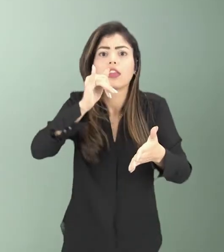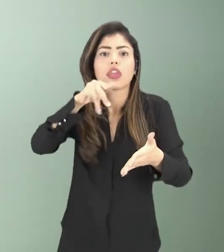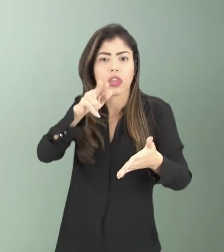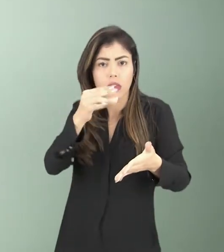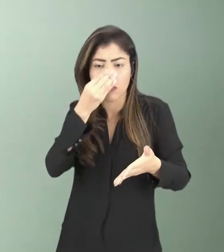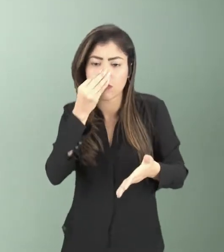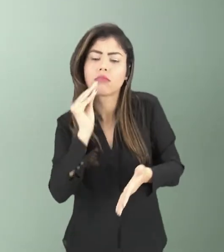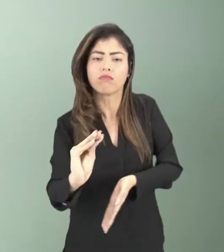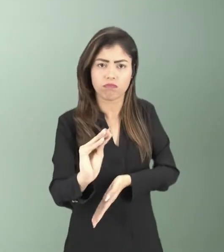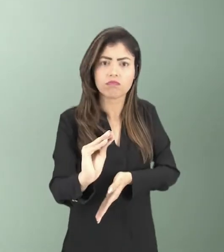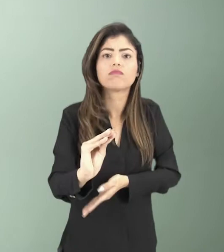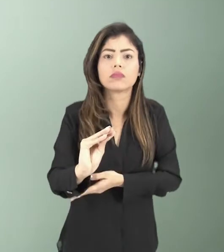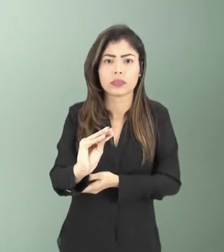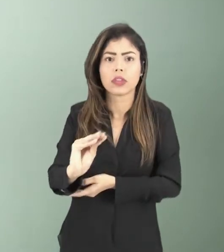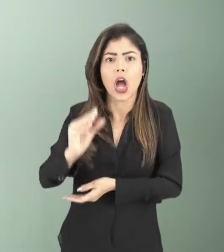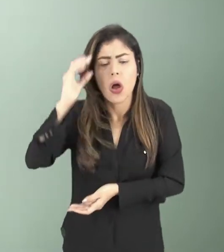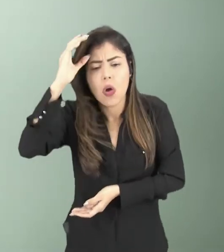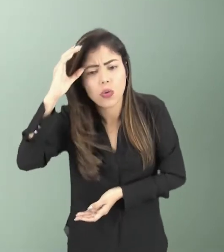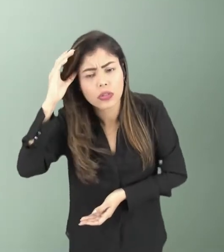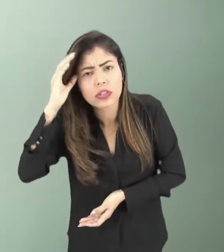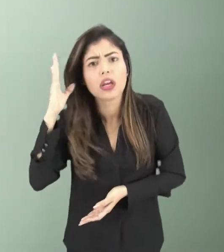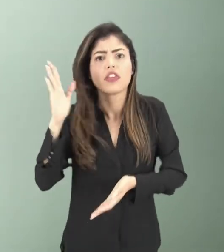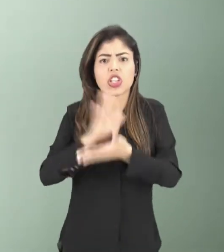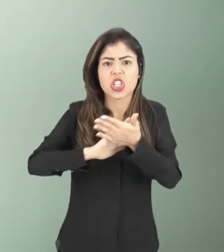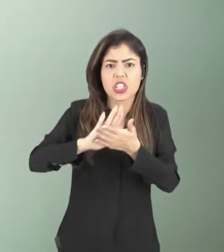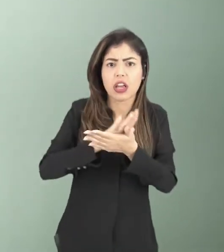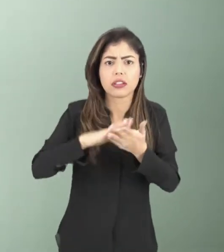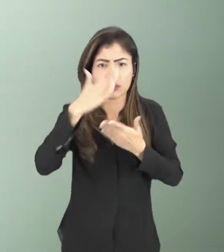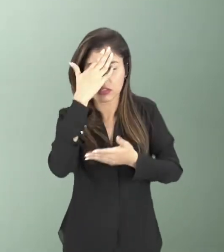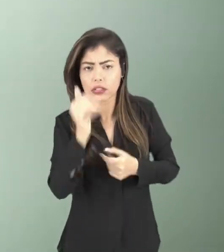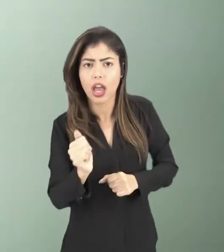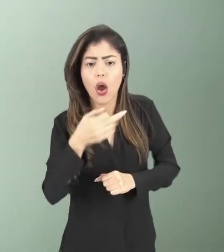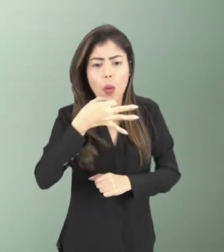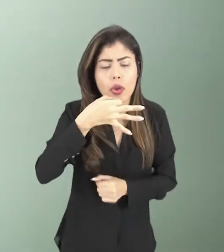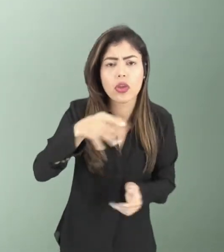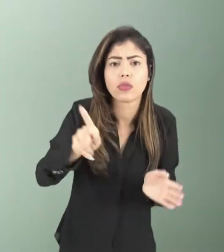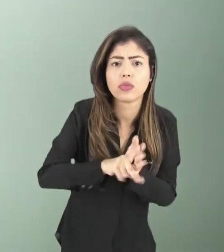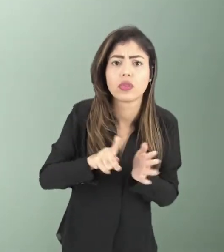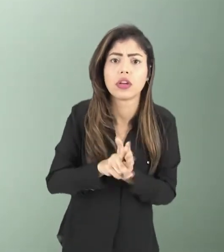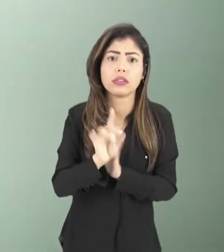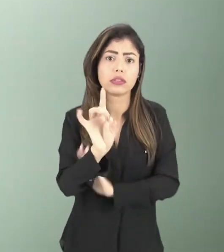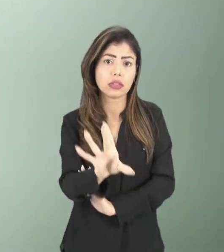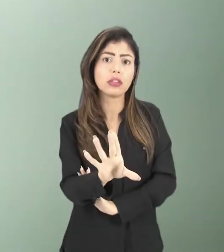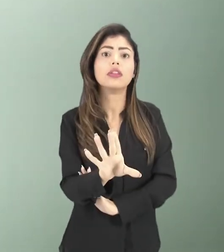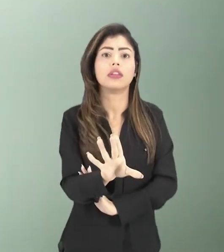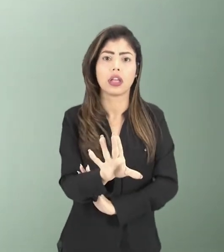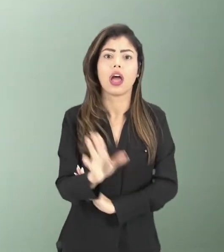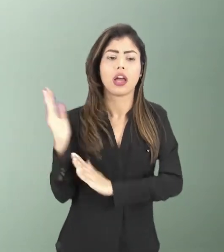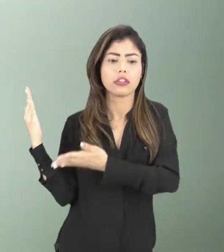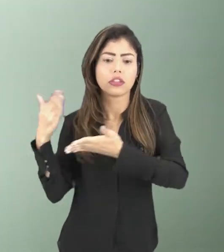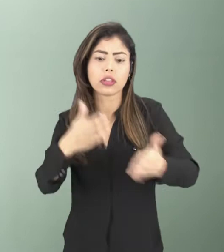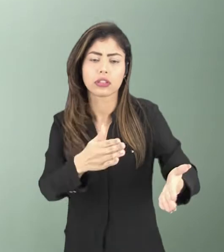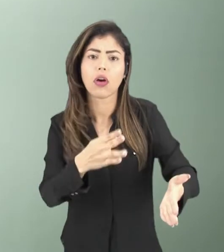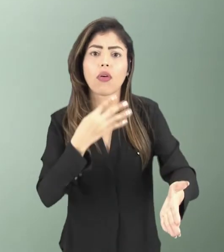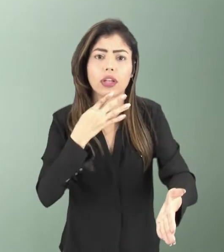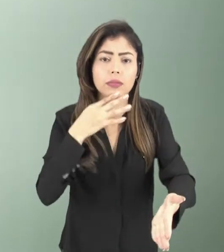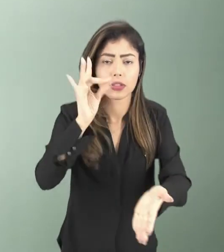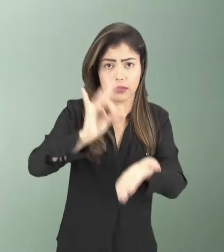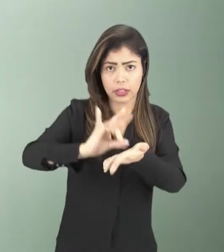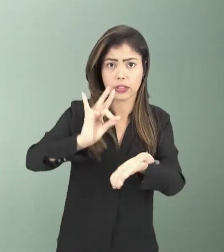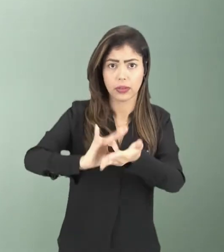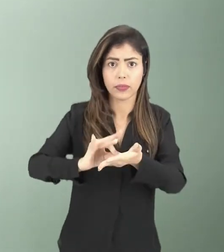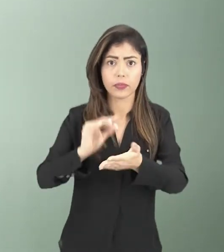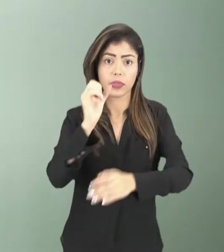de que a consciência de que eu nada sei, tudo que eu sei são opiniões, eu posso ir em direção ao conhecimento verdadeiro.